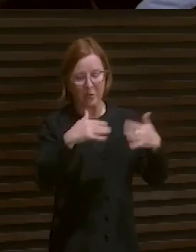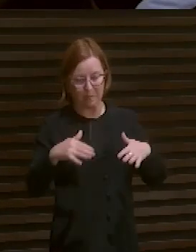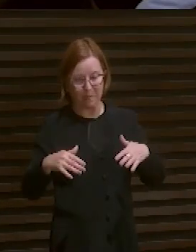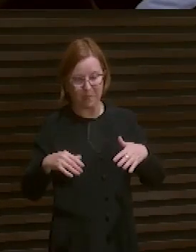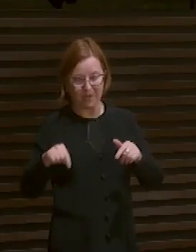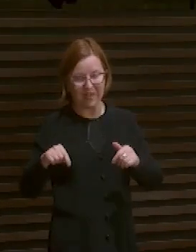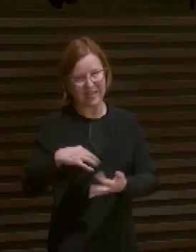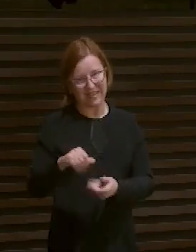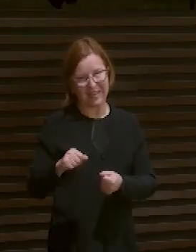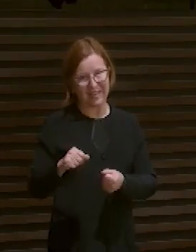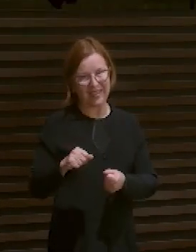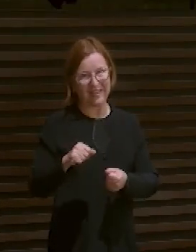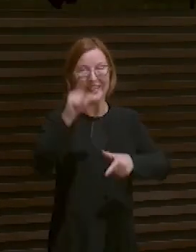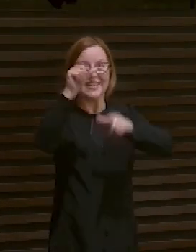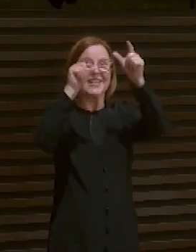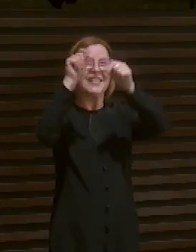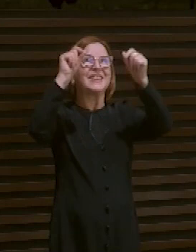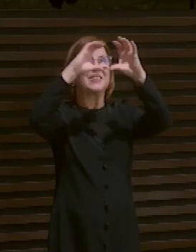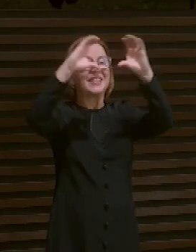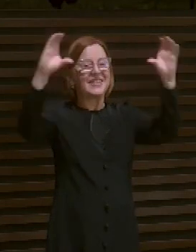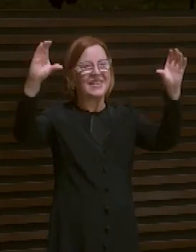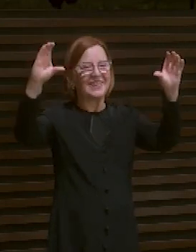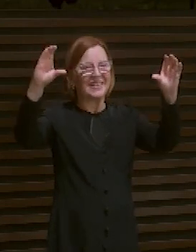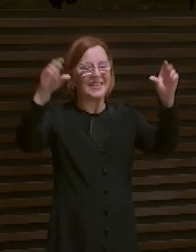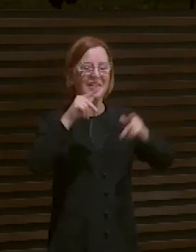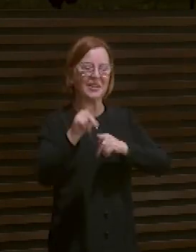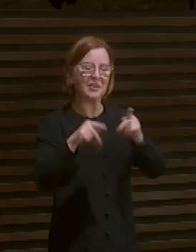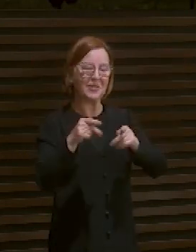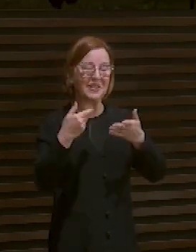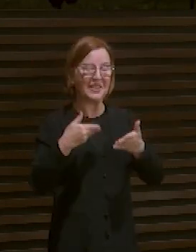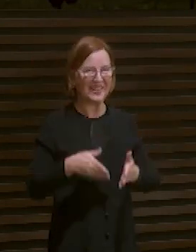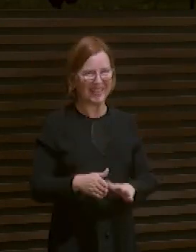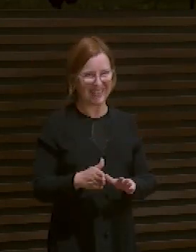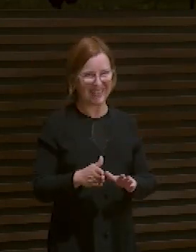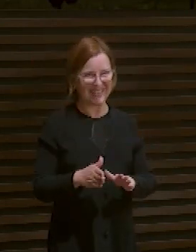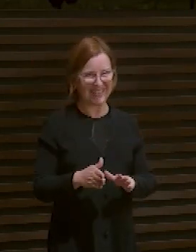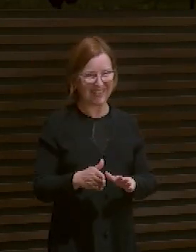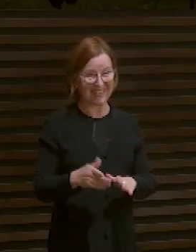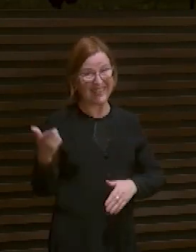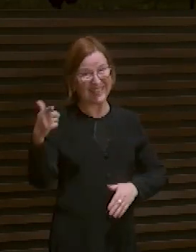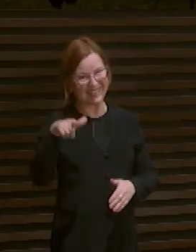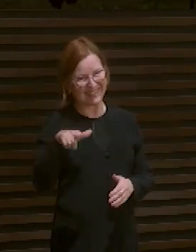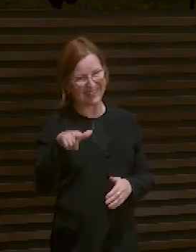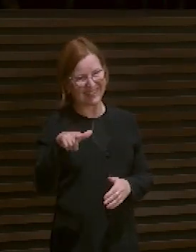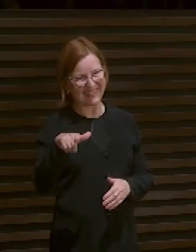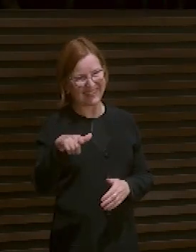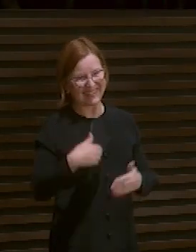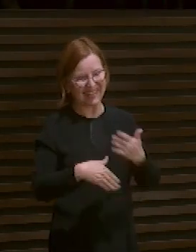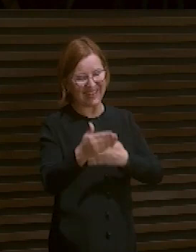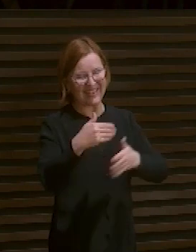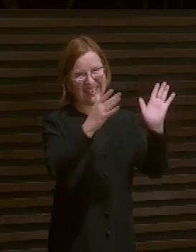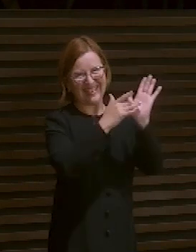e os das estrelas do céu são aqueles que nasceram de novo por meio de